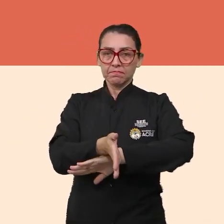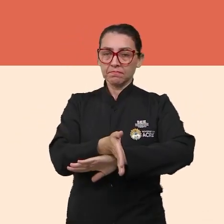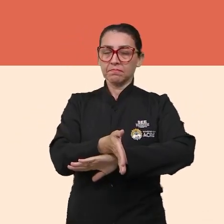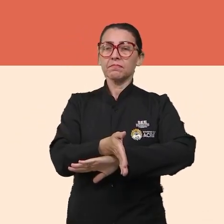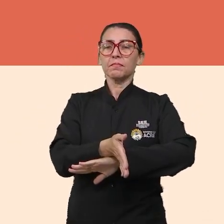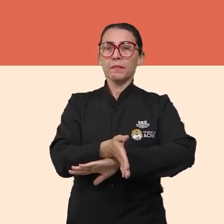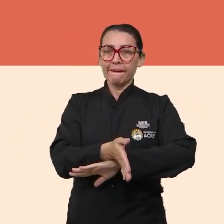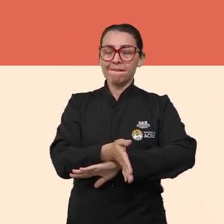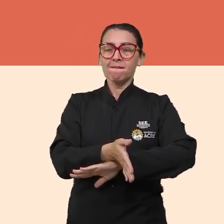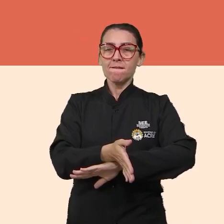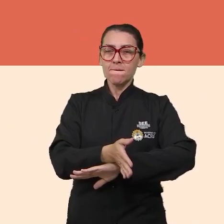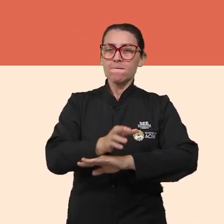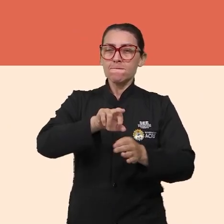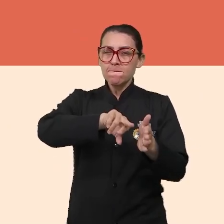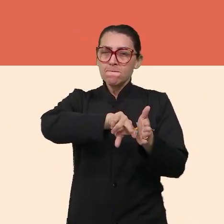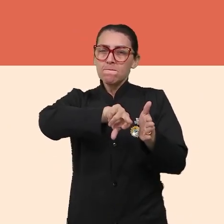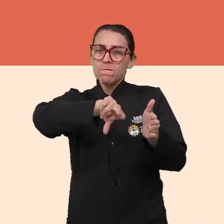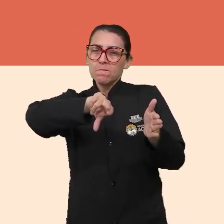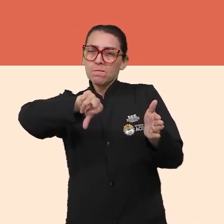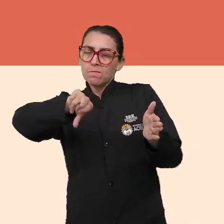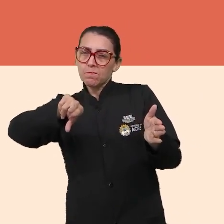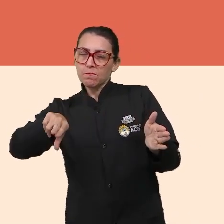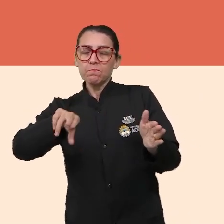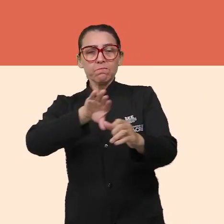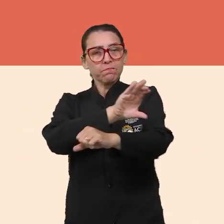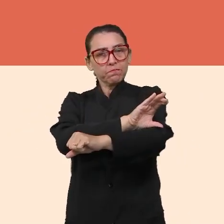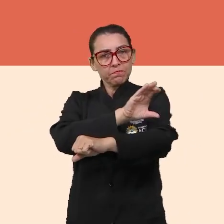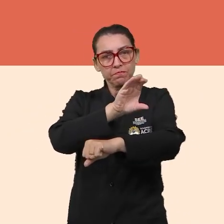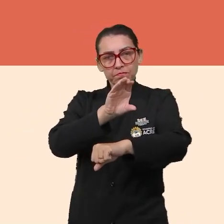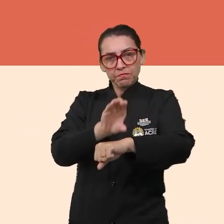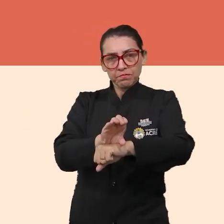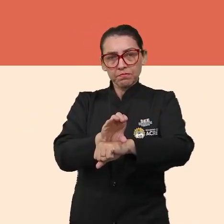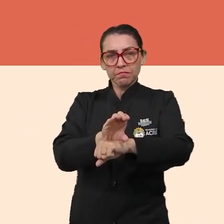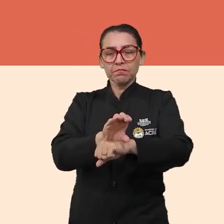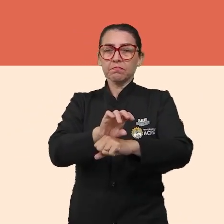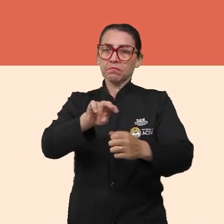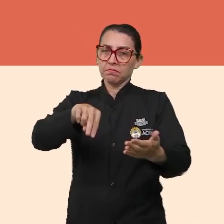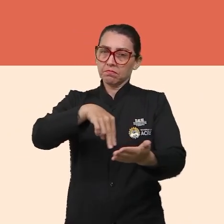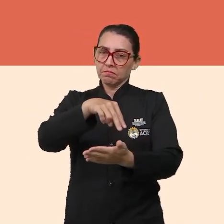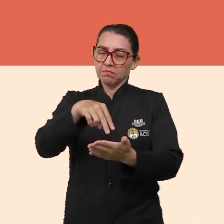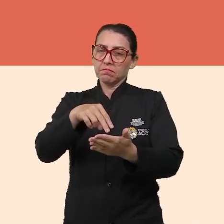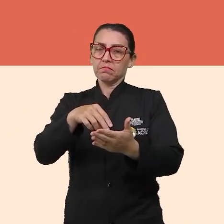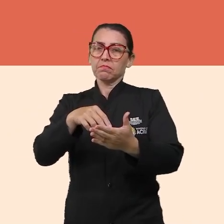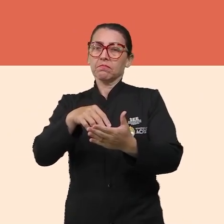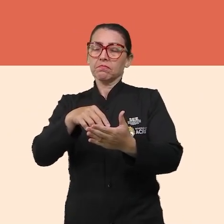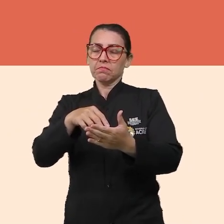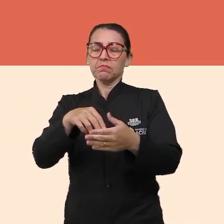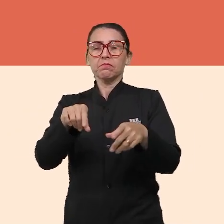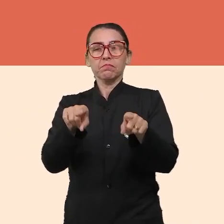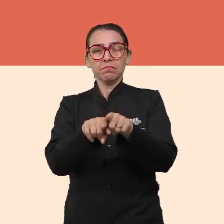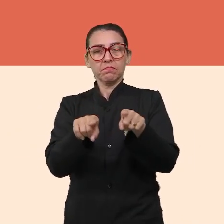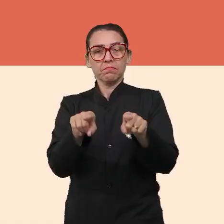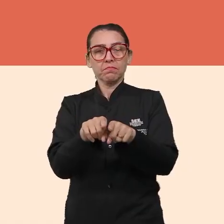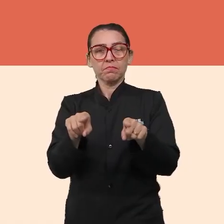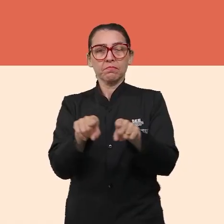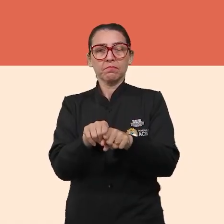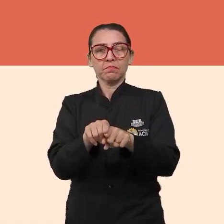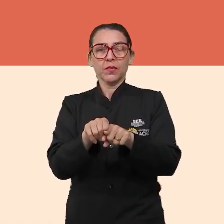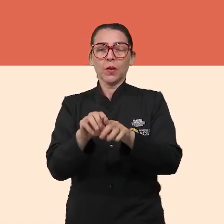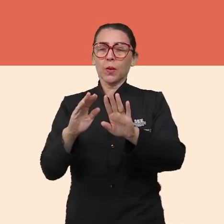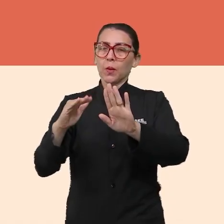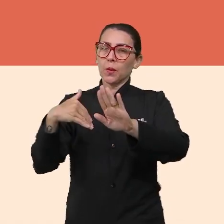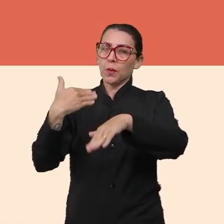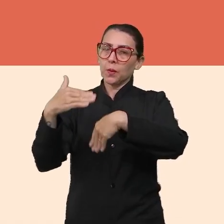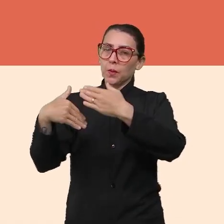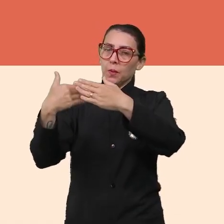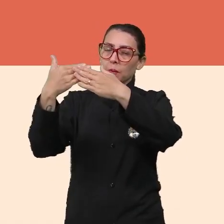mesmo a uma diversidade de cultura, e a dança está incluída. E ela, inclusive, evoluiu